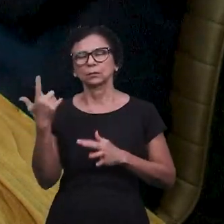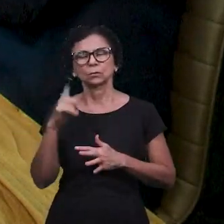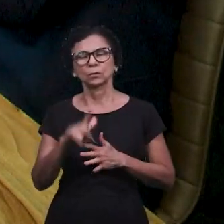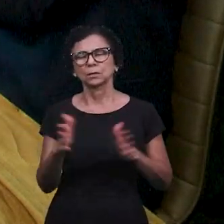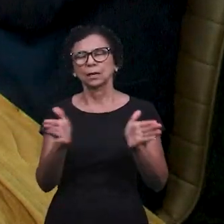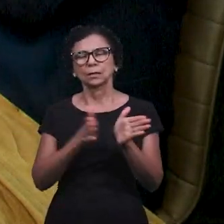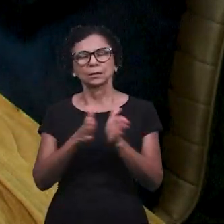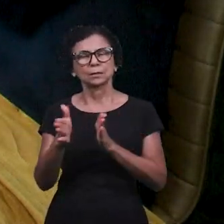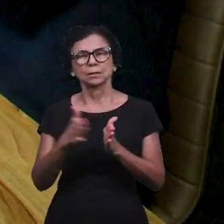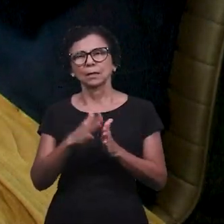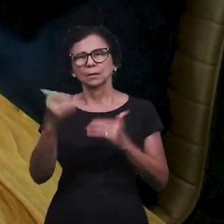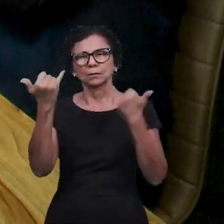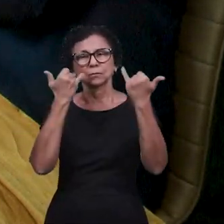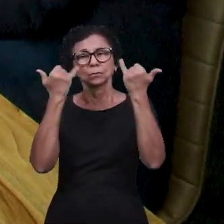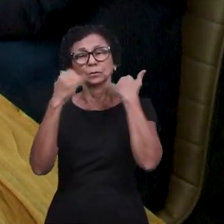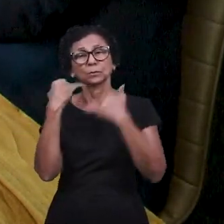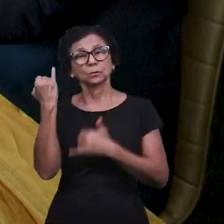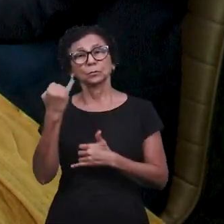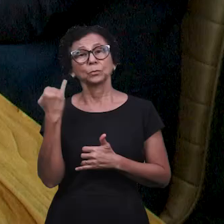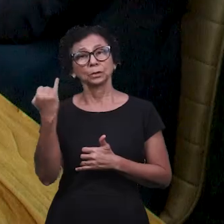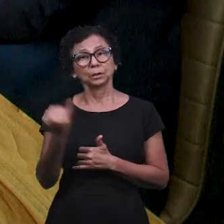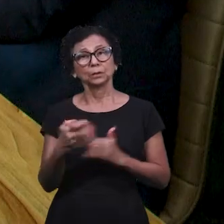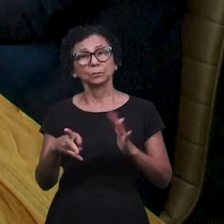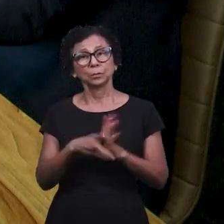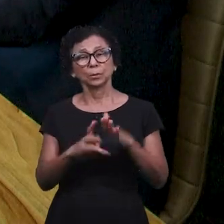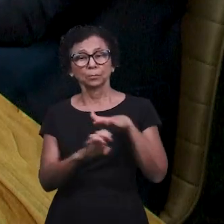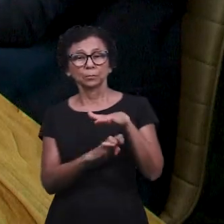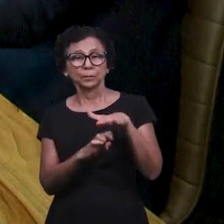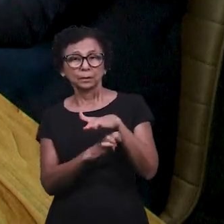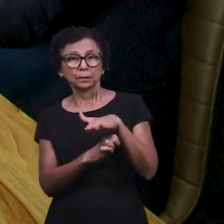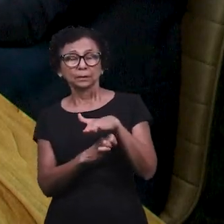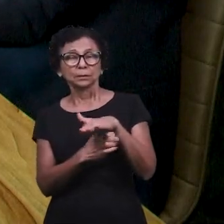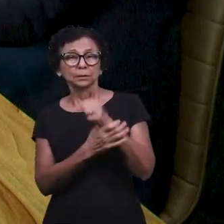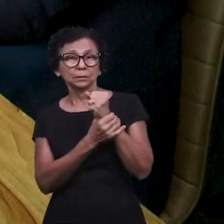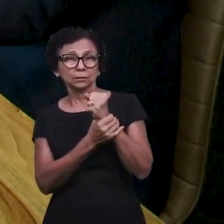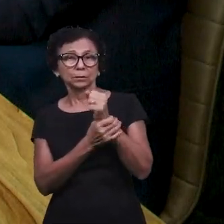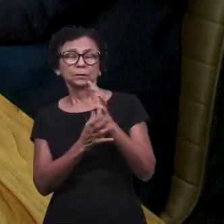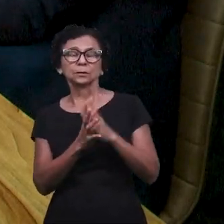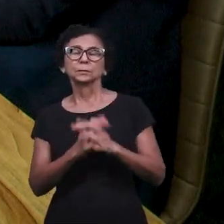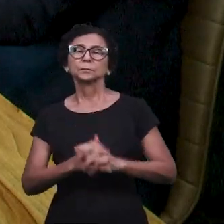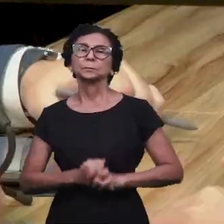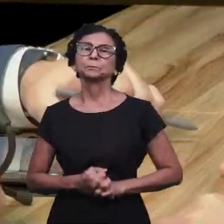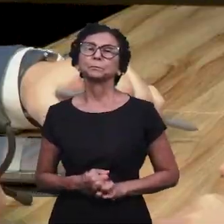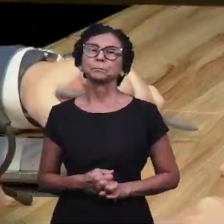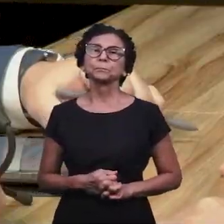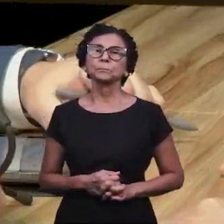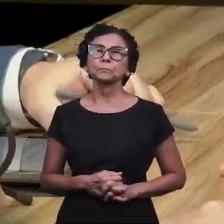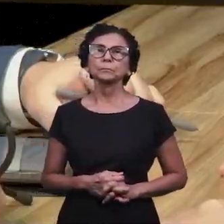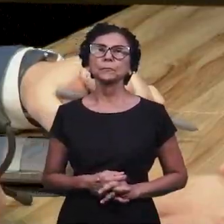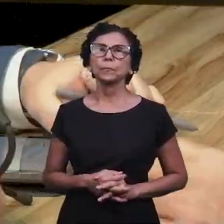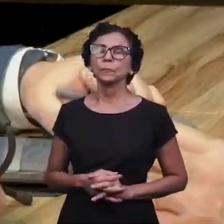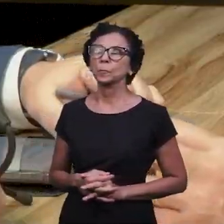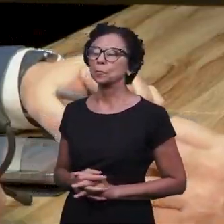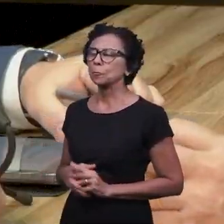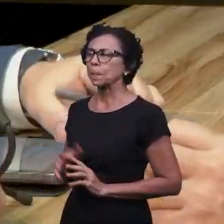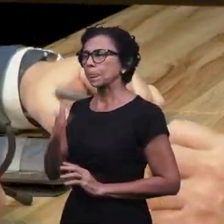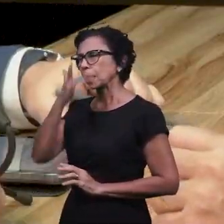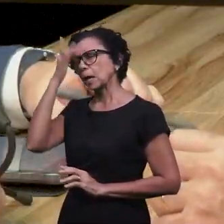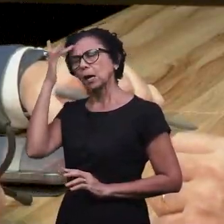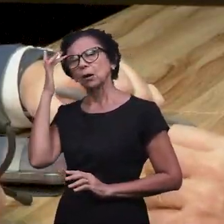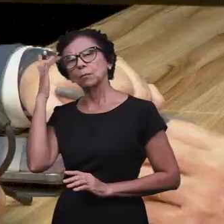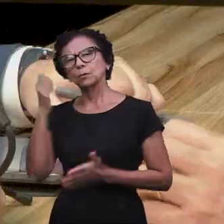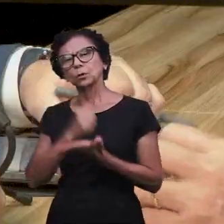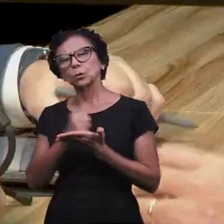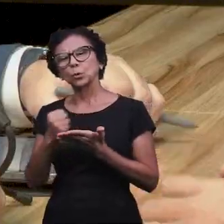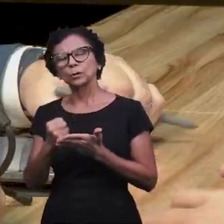que são importantes para a proteção da própria empresa. E quem está implementando hoje, né, na sua empresa o programa de compliance, quais